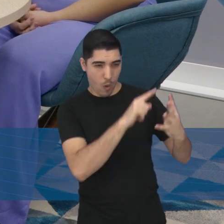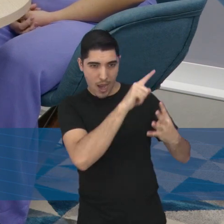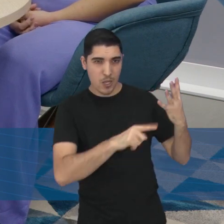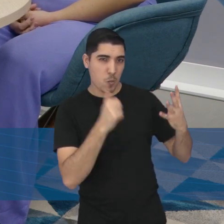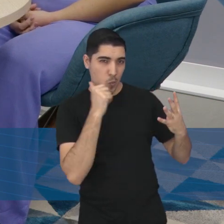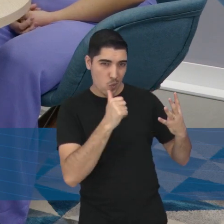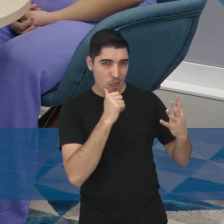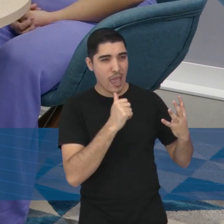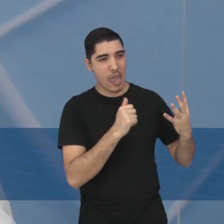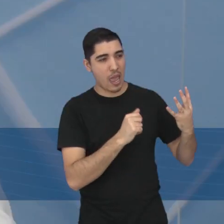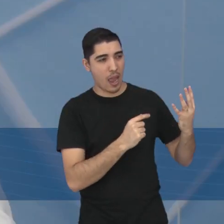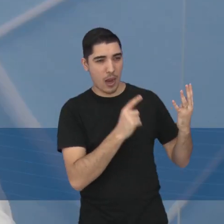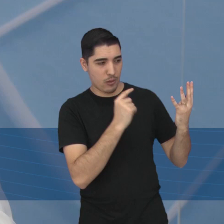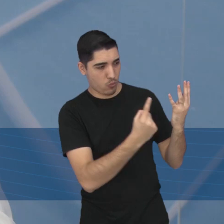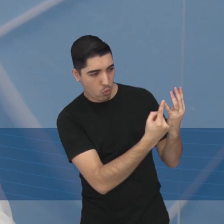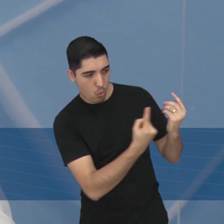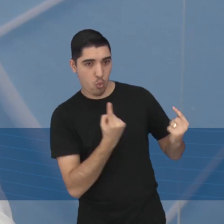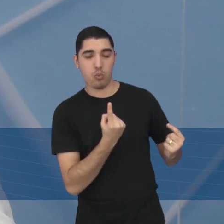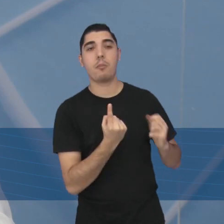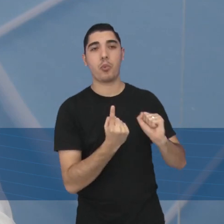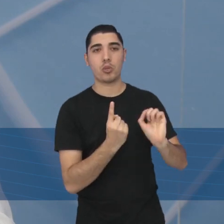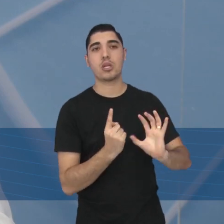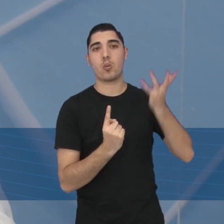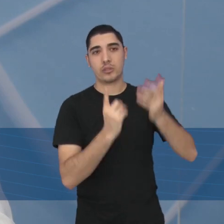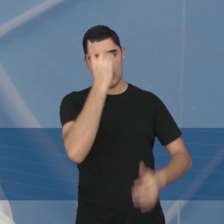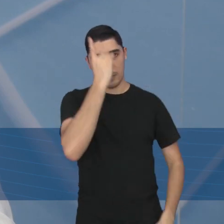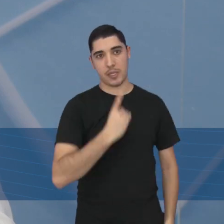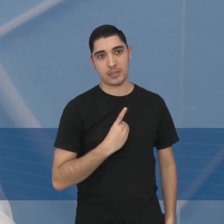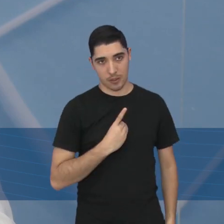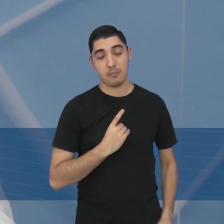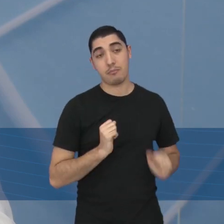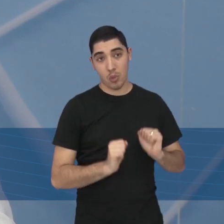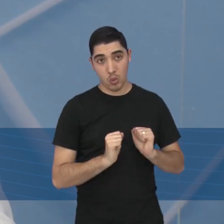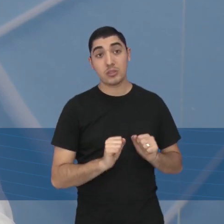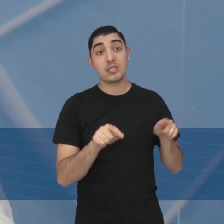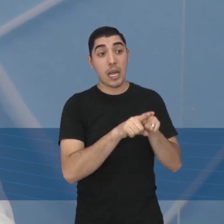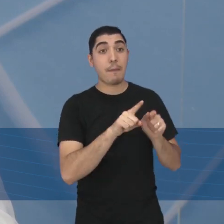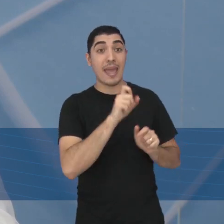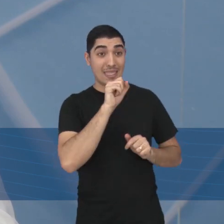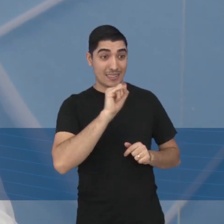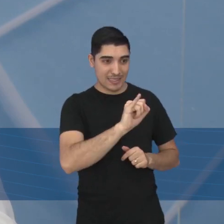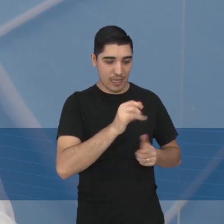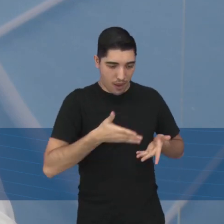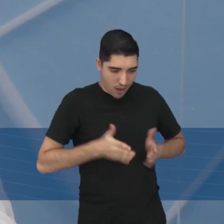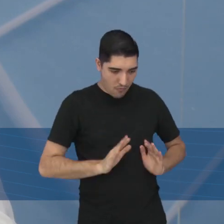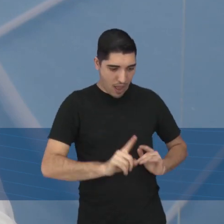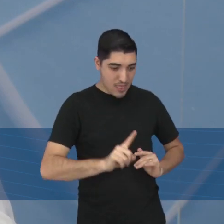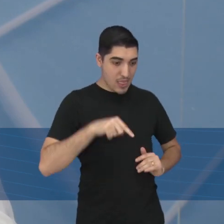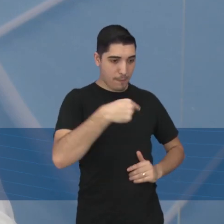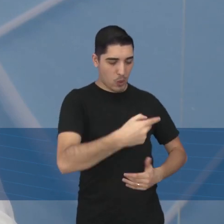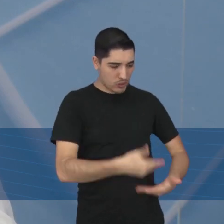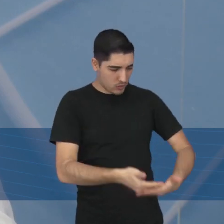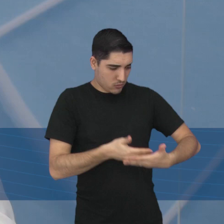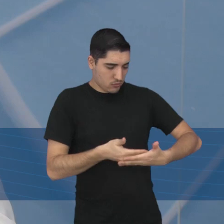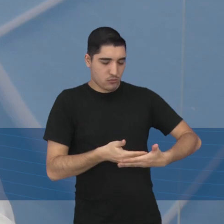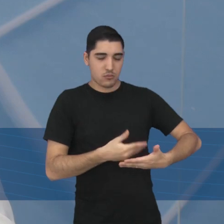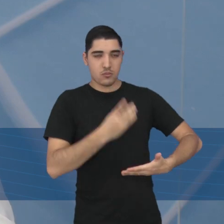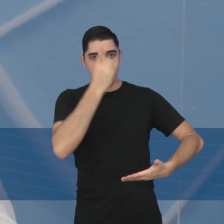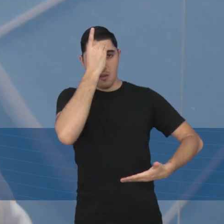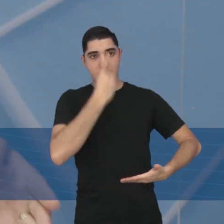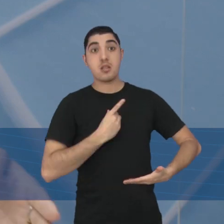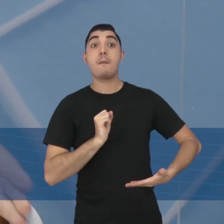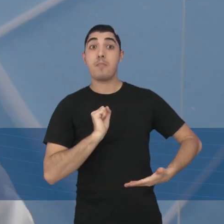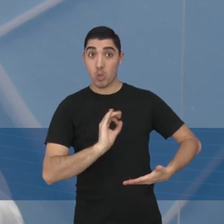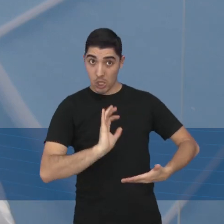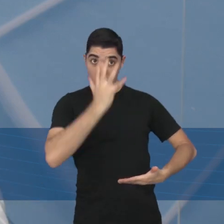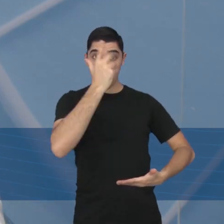o primeiro ano, né, do bebê, a mulher pode sim desenvolver depressão pós-parto. Além disso, quando a gente fala aí de divórcios, né, até